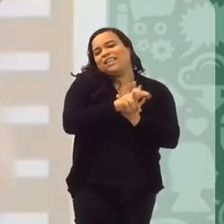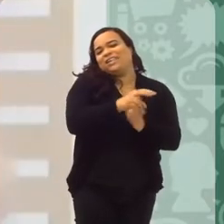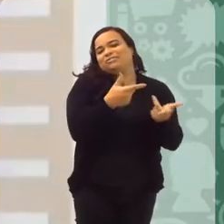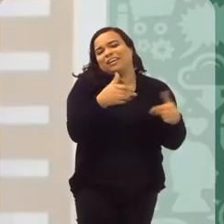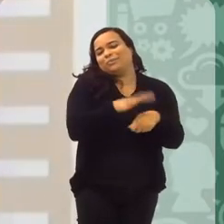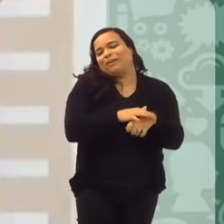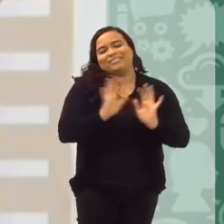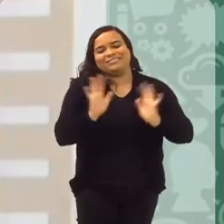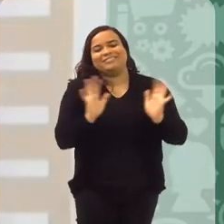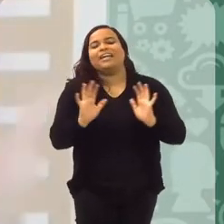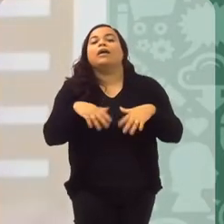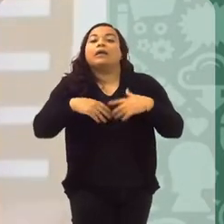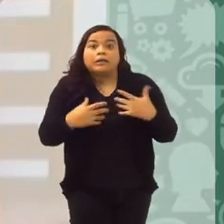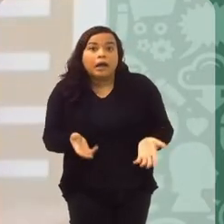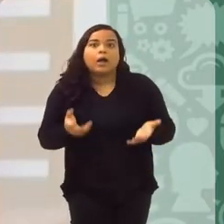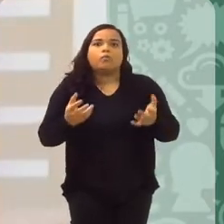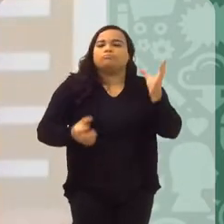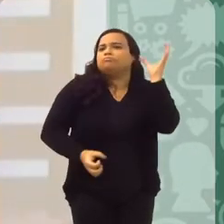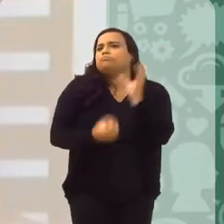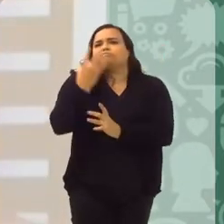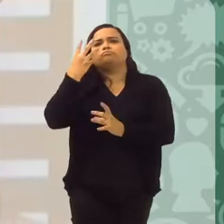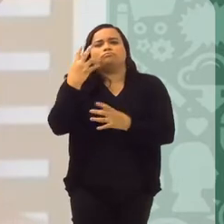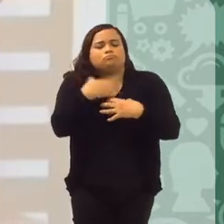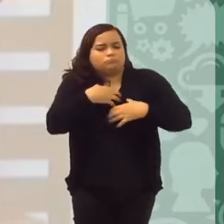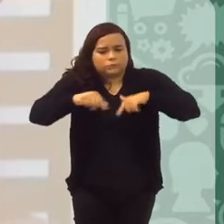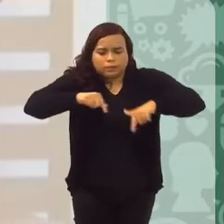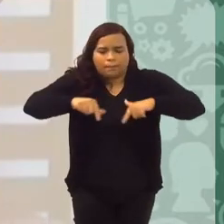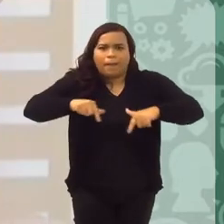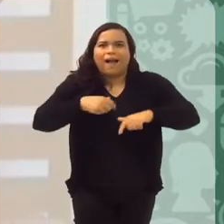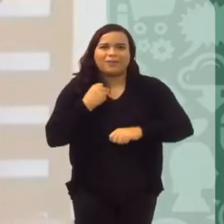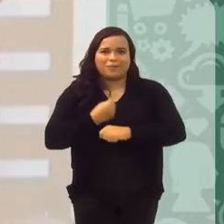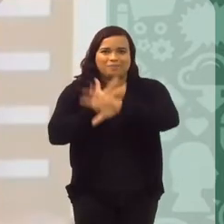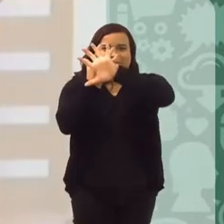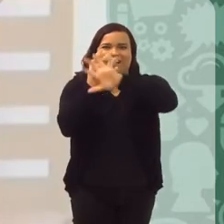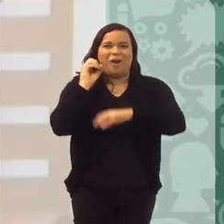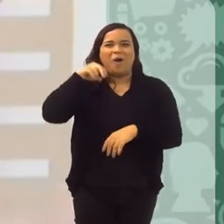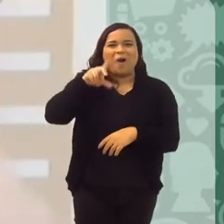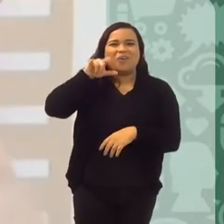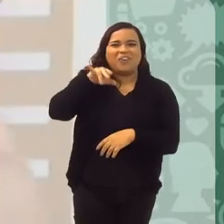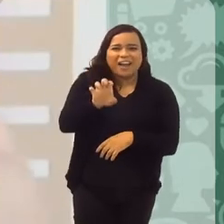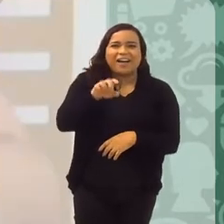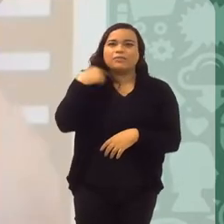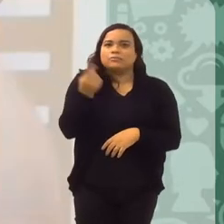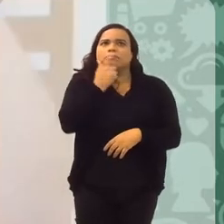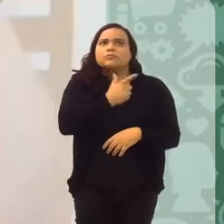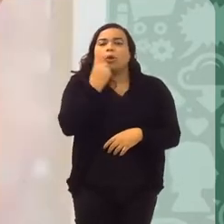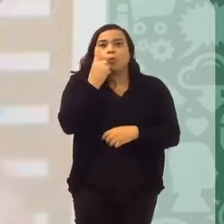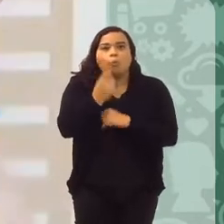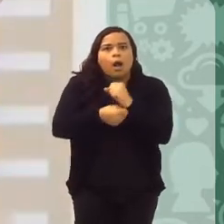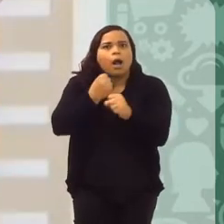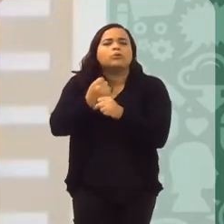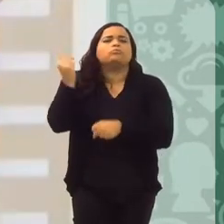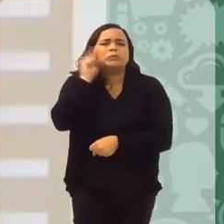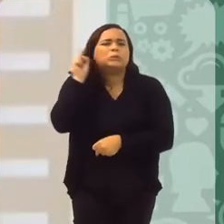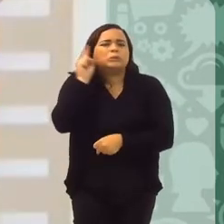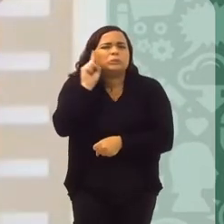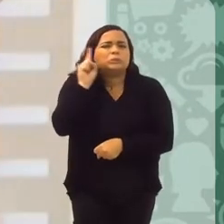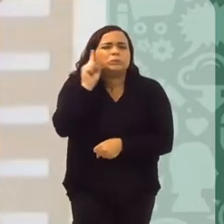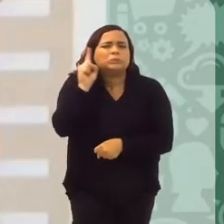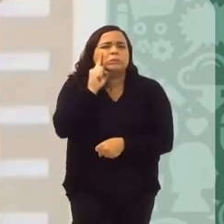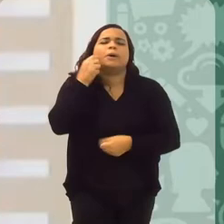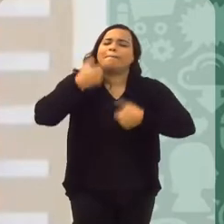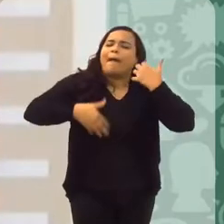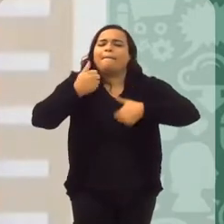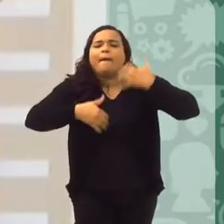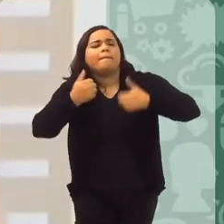E aí, então, surgiu, eu fiquei com esse trabalho online um ano, todo dia, todo